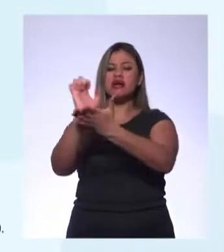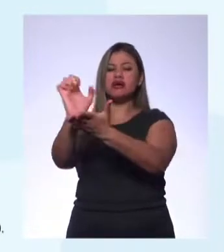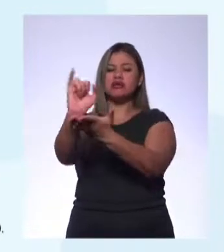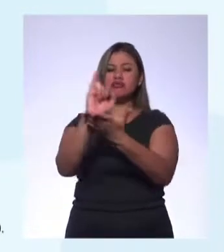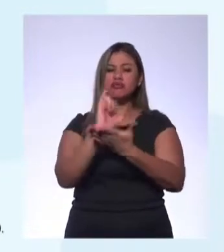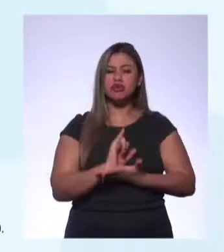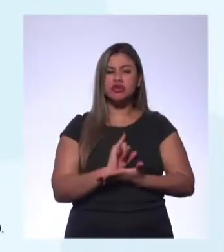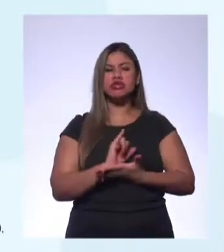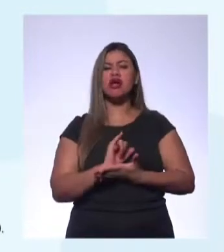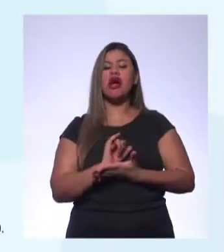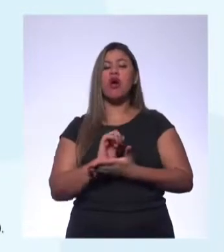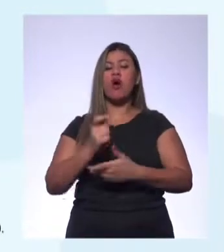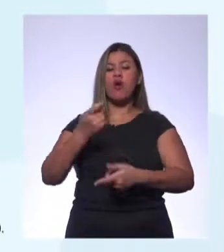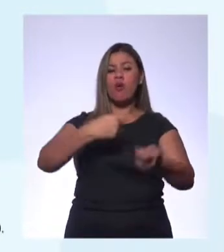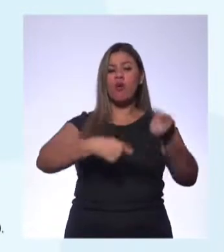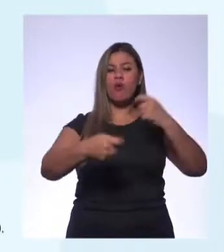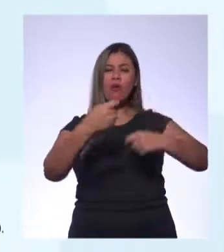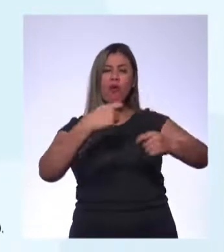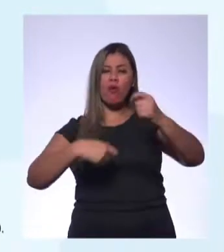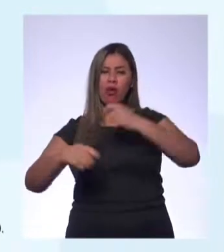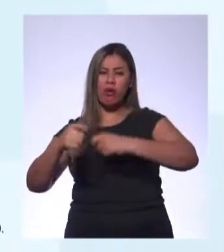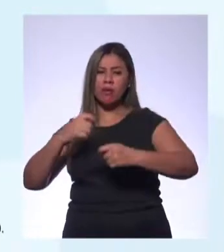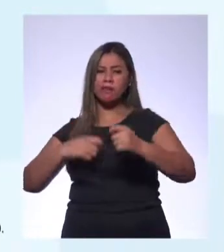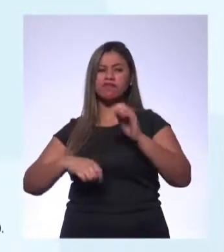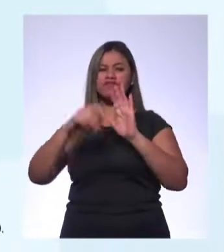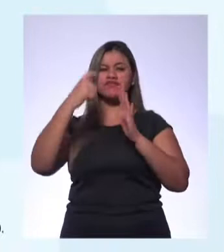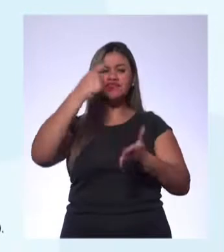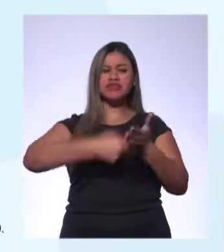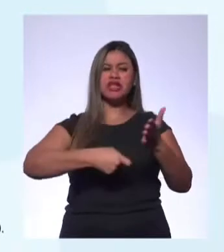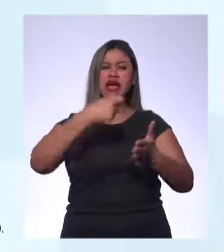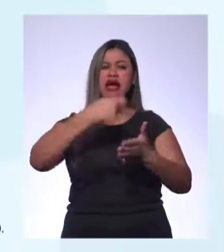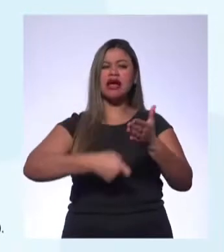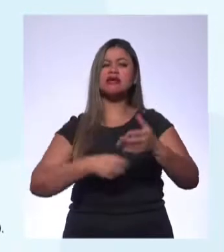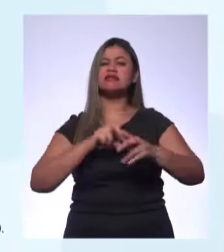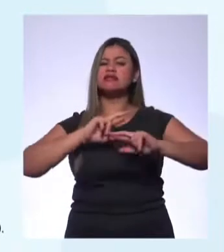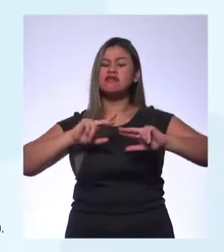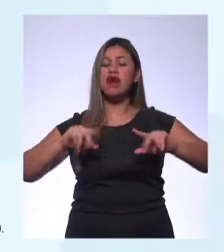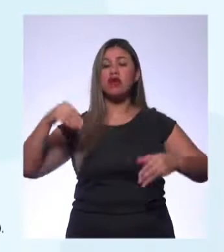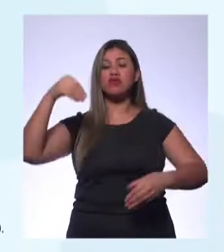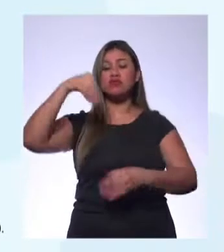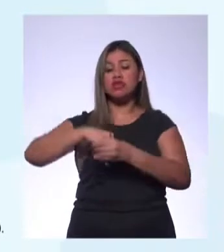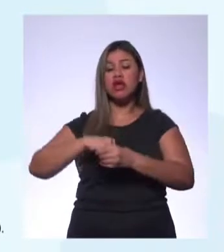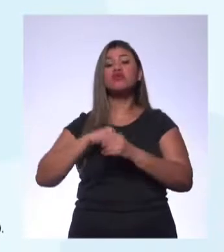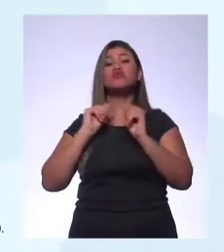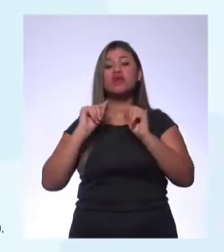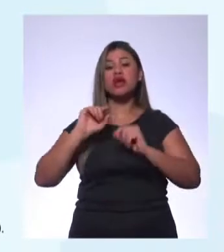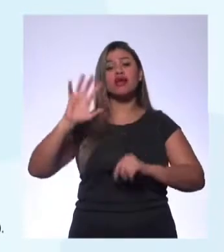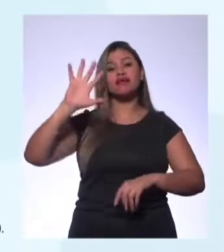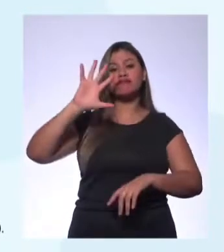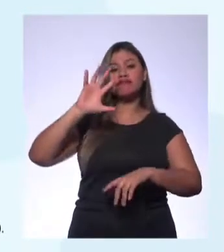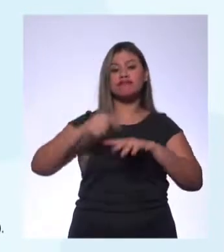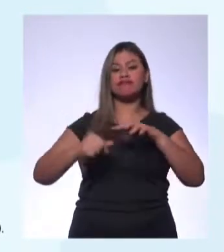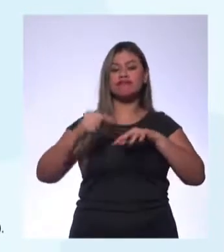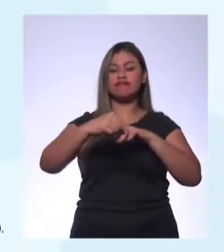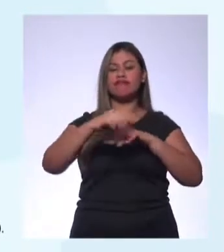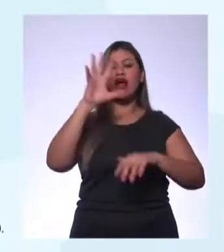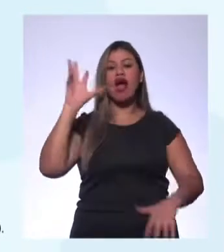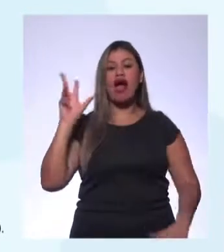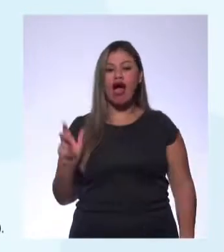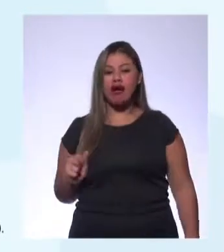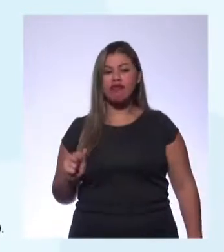de circulação de mercadorias, taxas, tudo dentro do continente africano. Então, veja, eles estavam